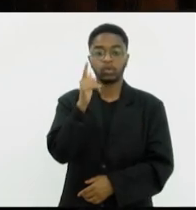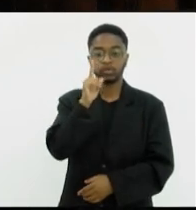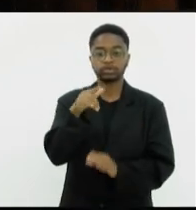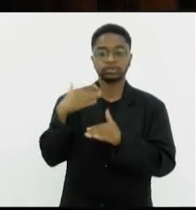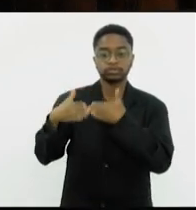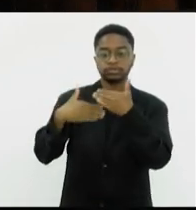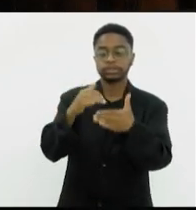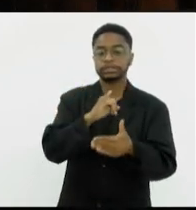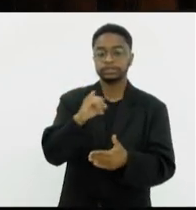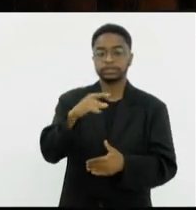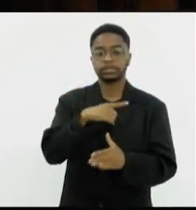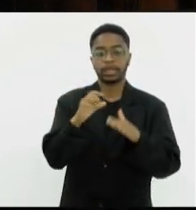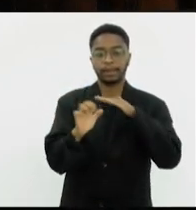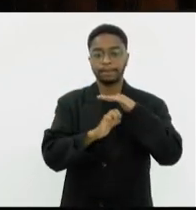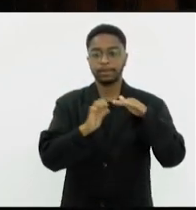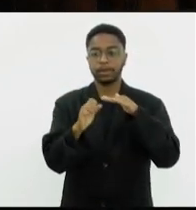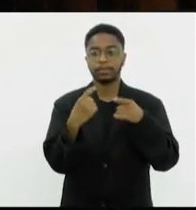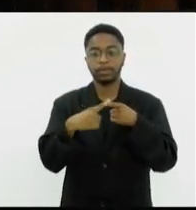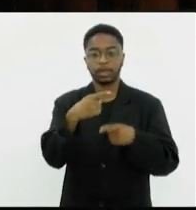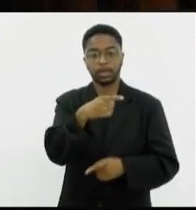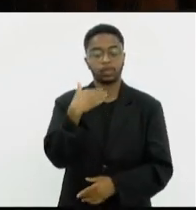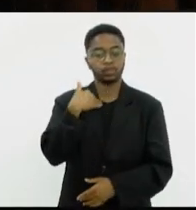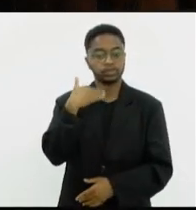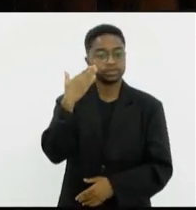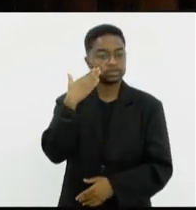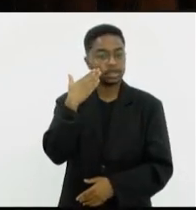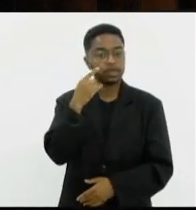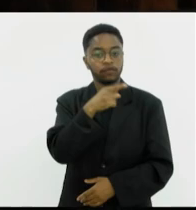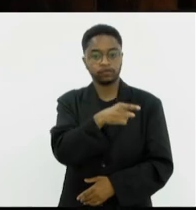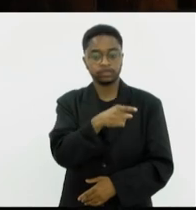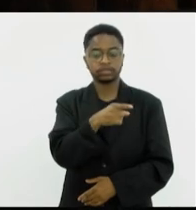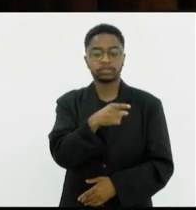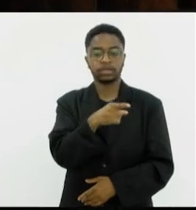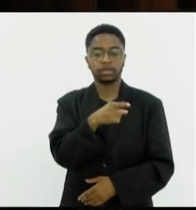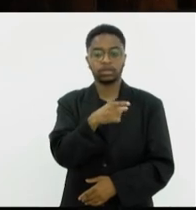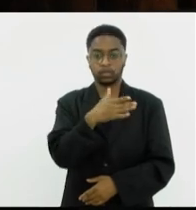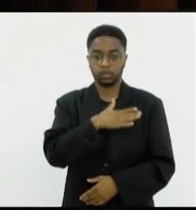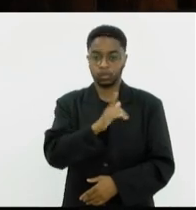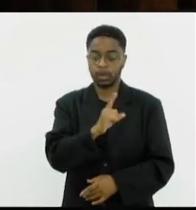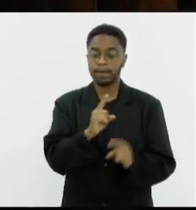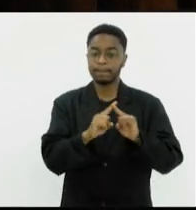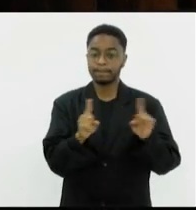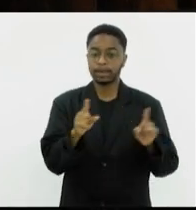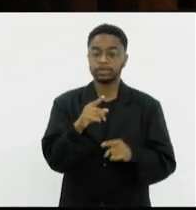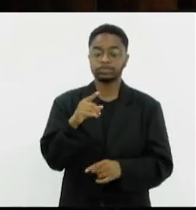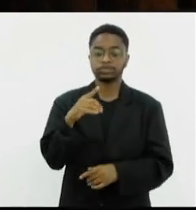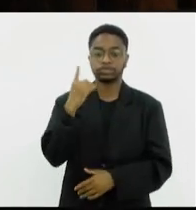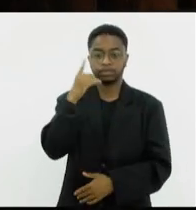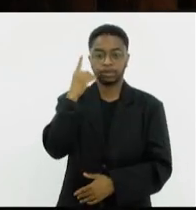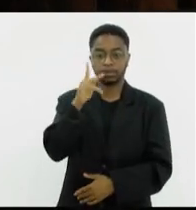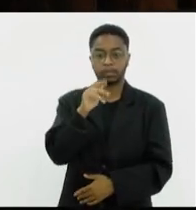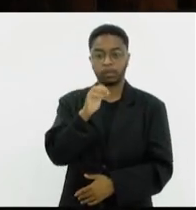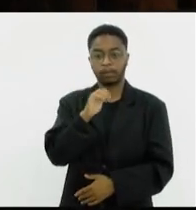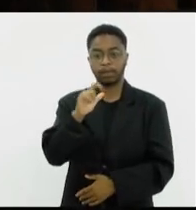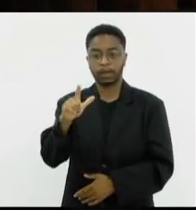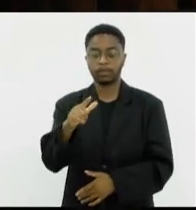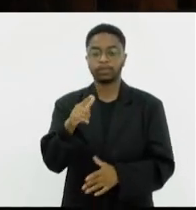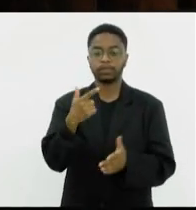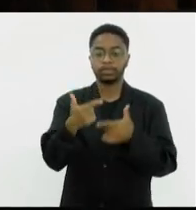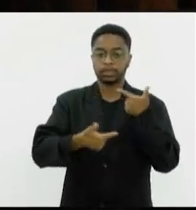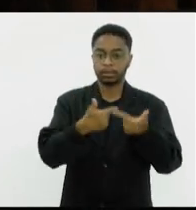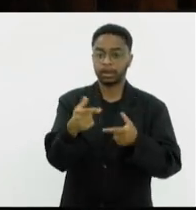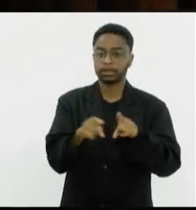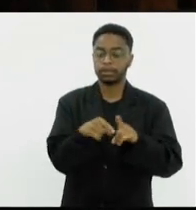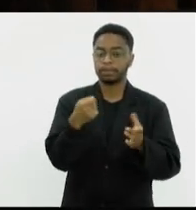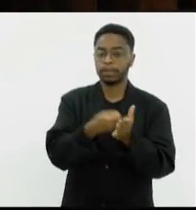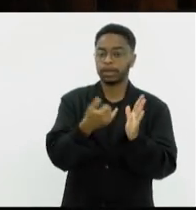com empresários, que eu sei que Vossa Excelência, deputado Serafini, tem ojeriza. Mas o deputado Felipe Poubel é empresário pagador de imposto e foi acusado